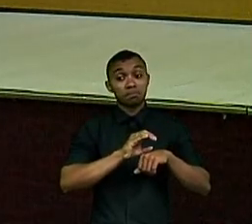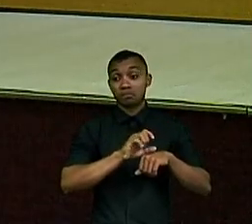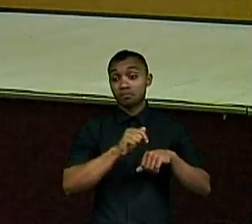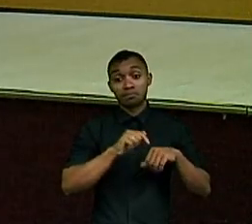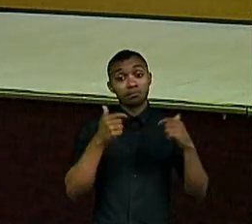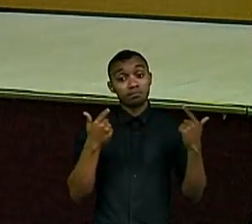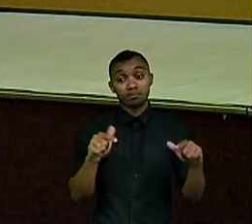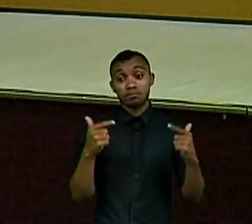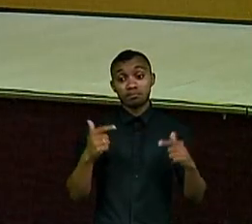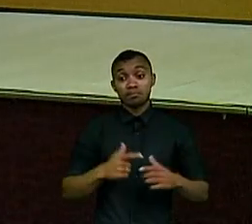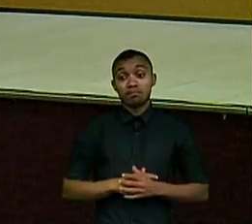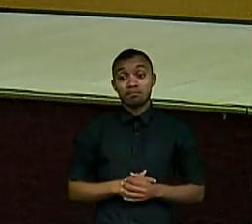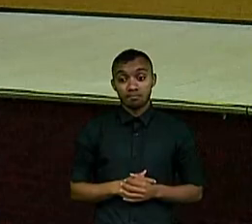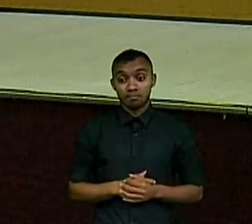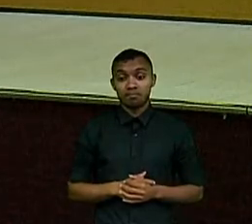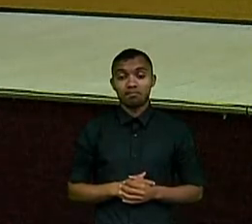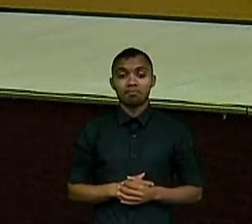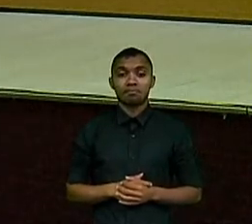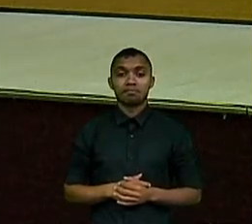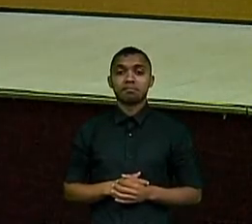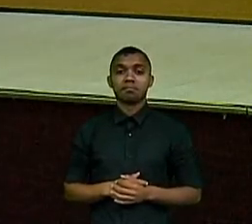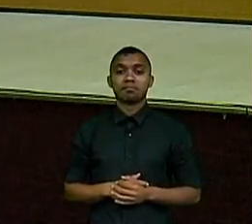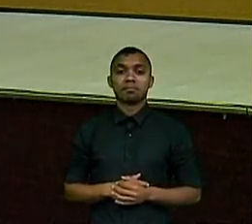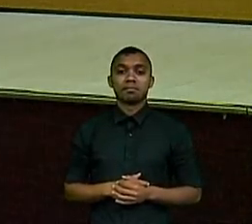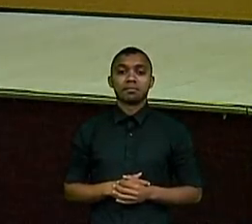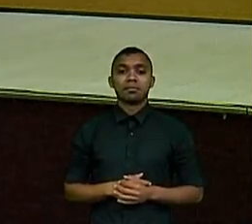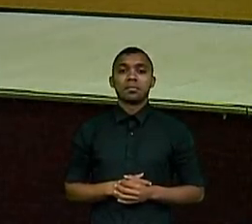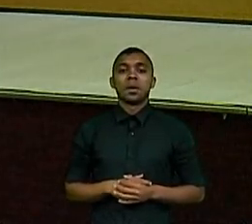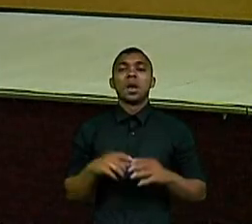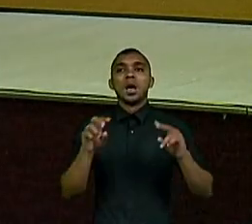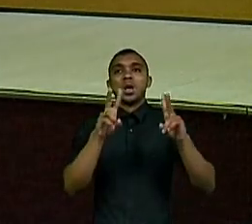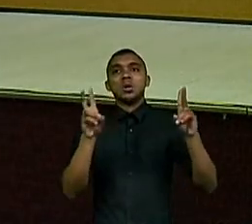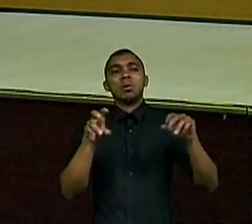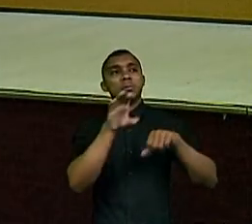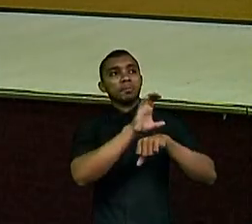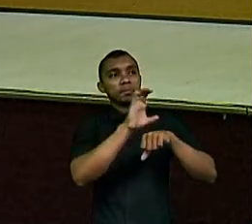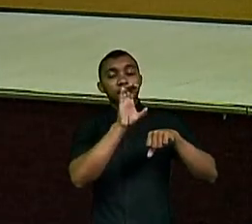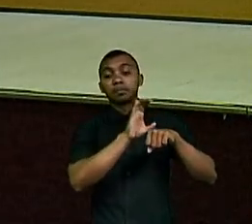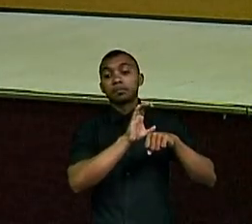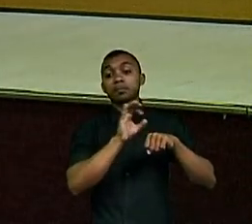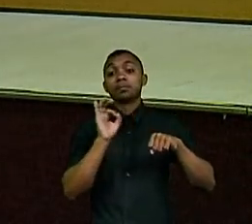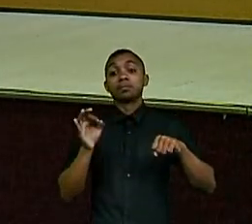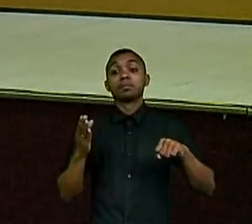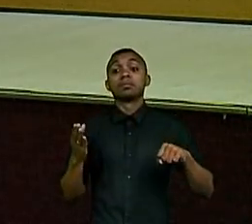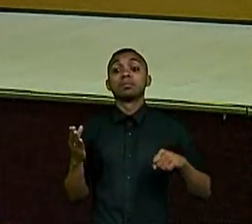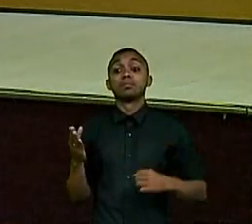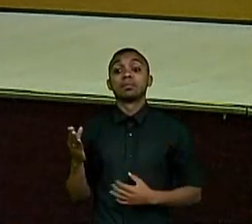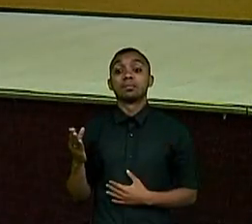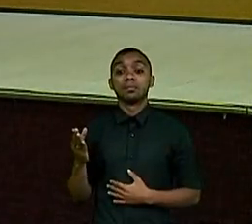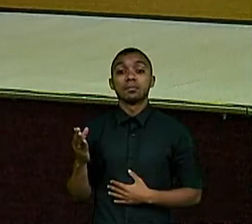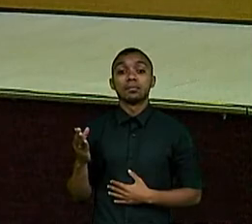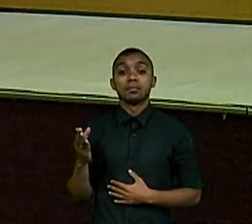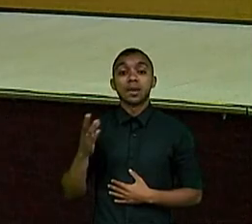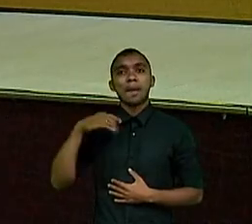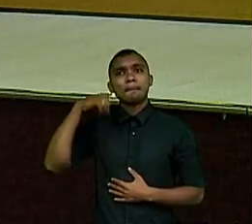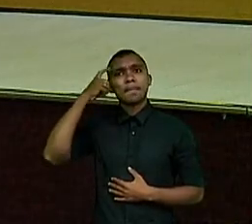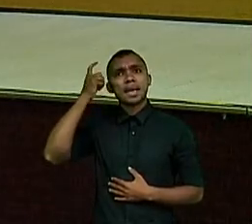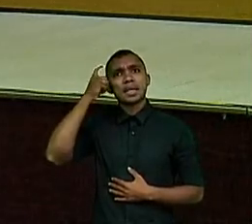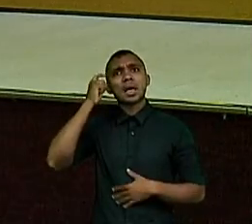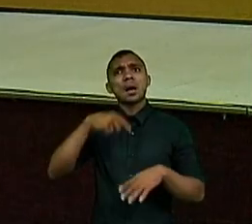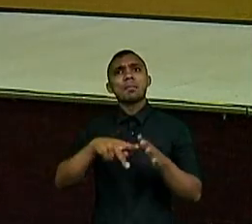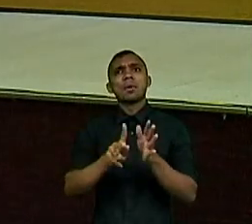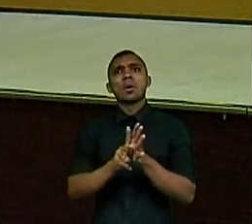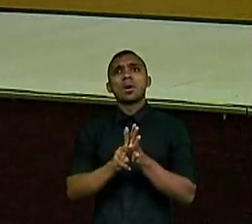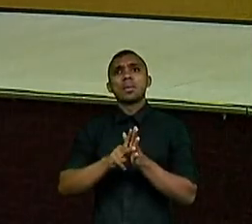que não podem ser mudadas falando de Constituição já estamos falando aí de um desdobramento do pensamento Iluminista essa ideia